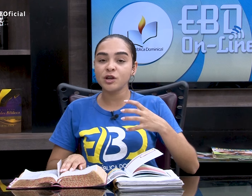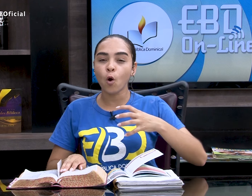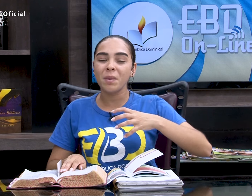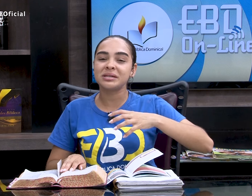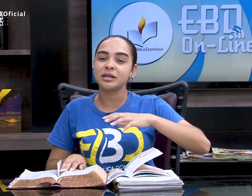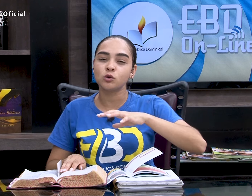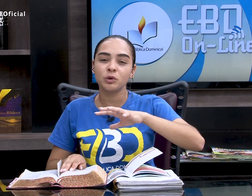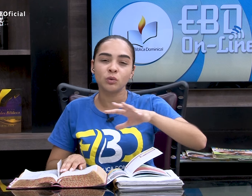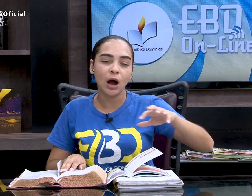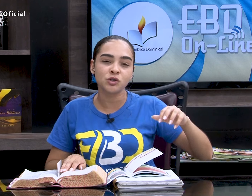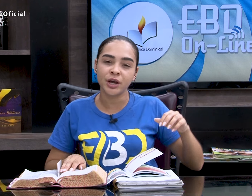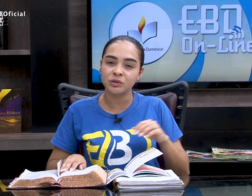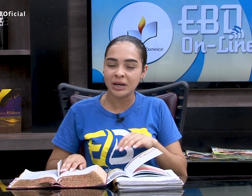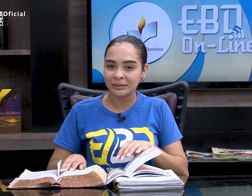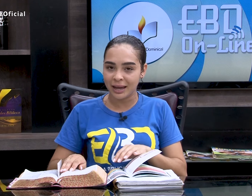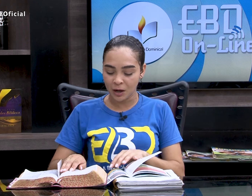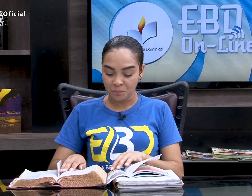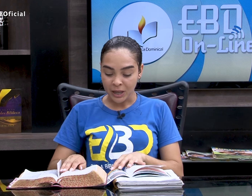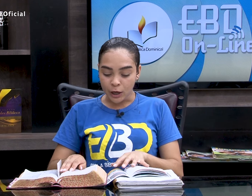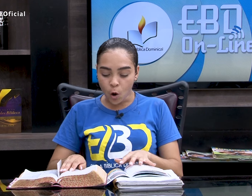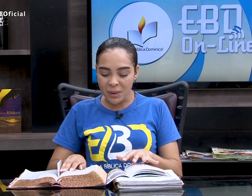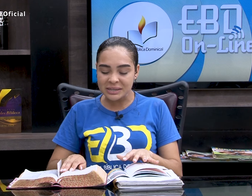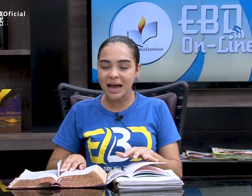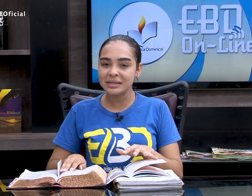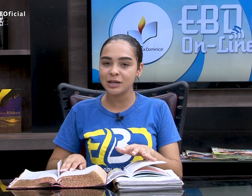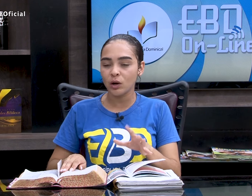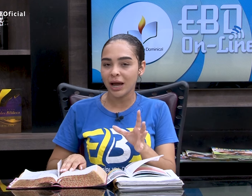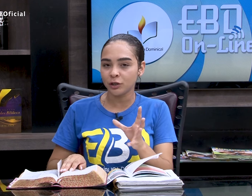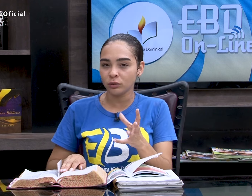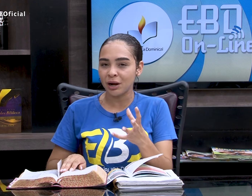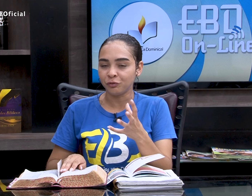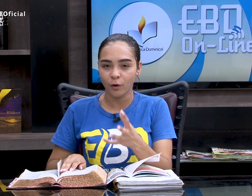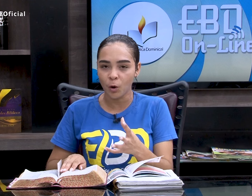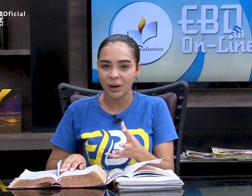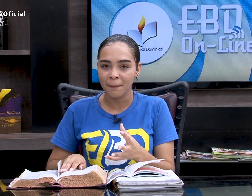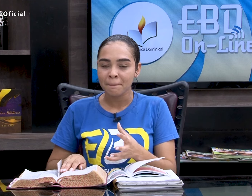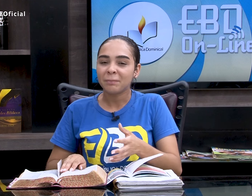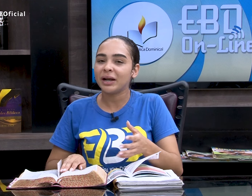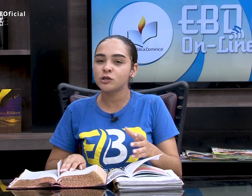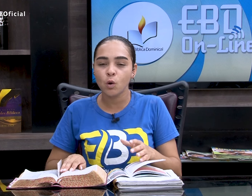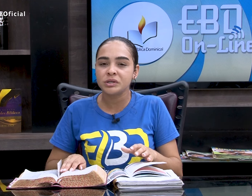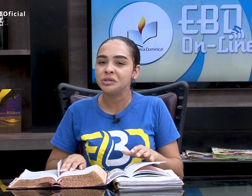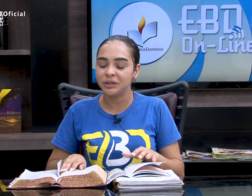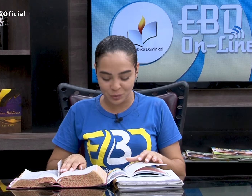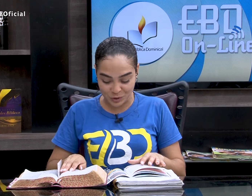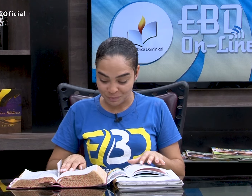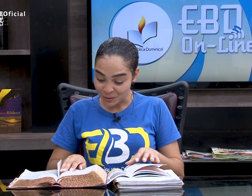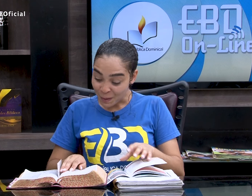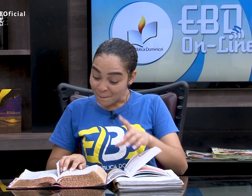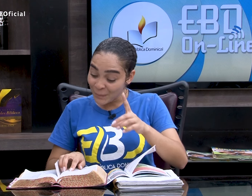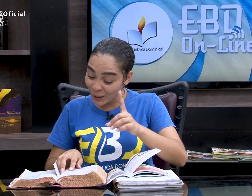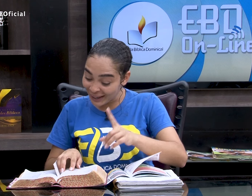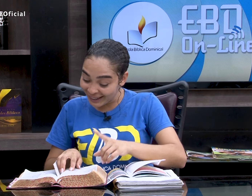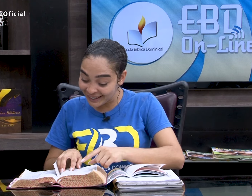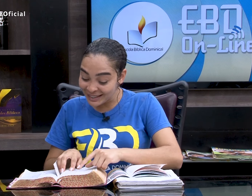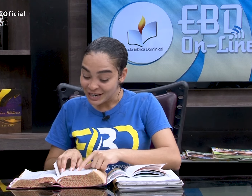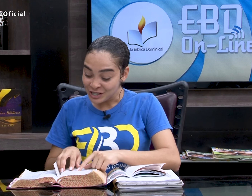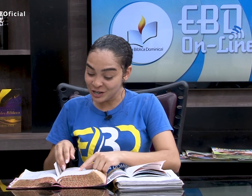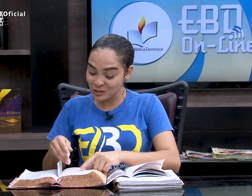que o senhor começasse a subjulgar os reinos da terra e começasse a olhar de outra forma para as coisas de Deus